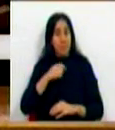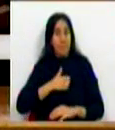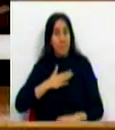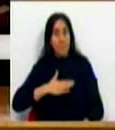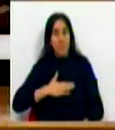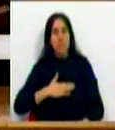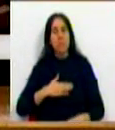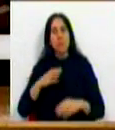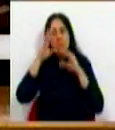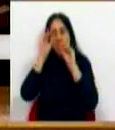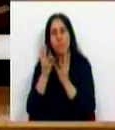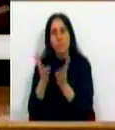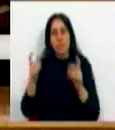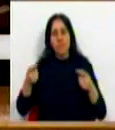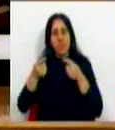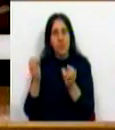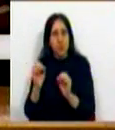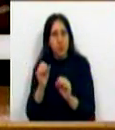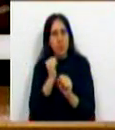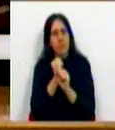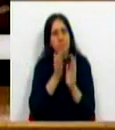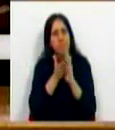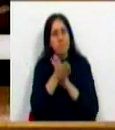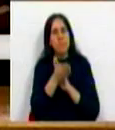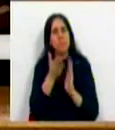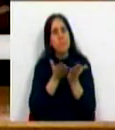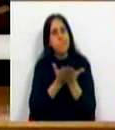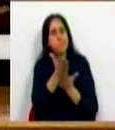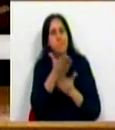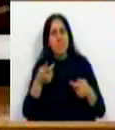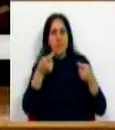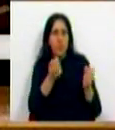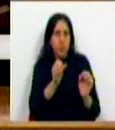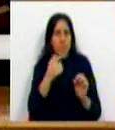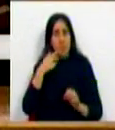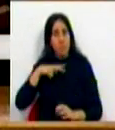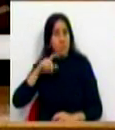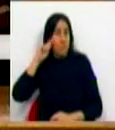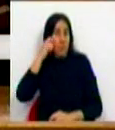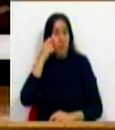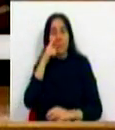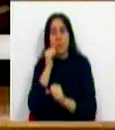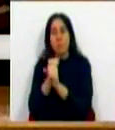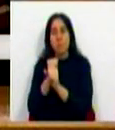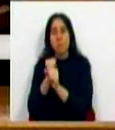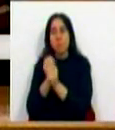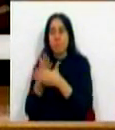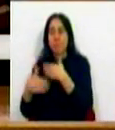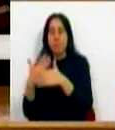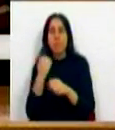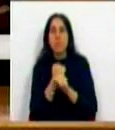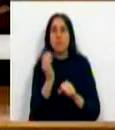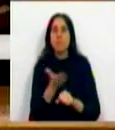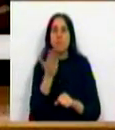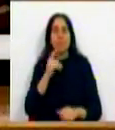formação, não investem em relações longas de trabalho. Em suma, para o país que perde no capital humano que não acumula e na produtividade.